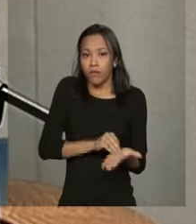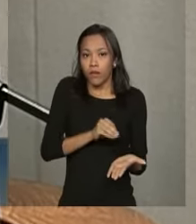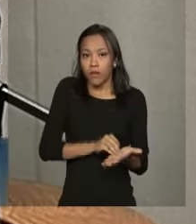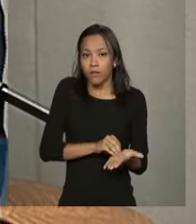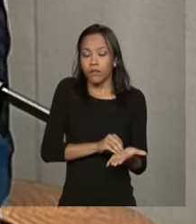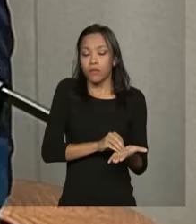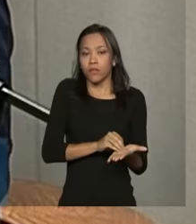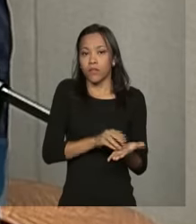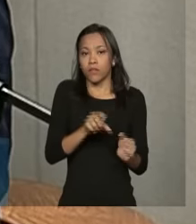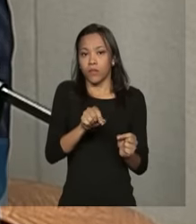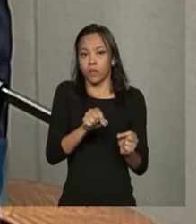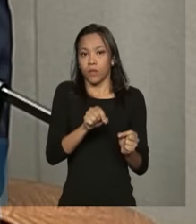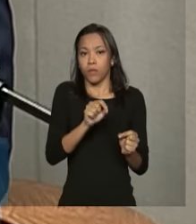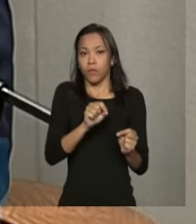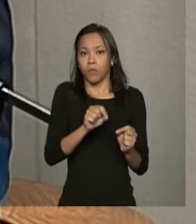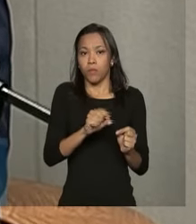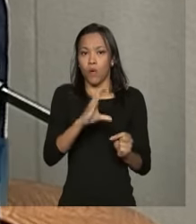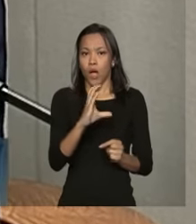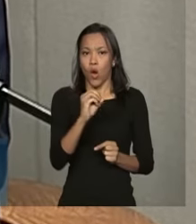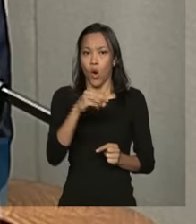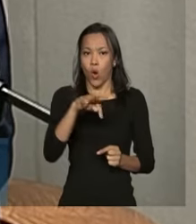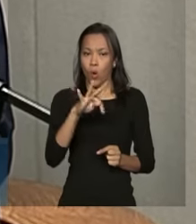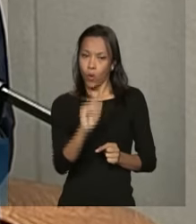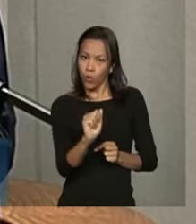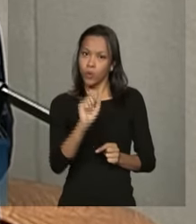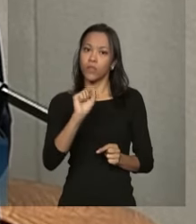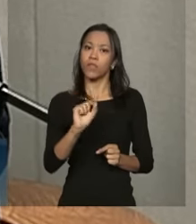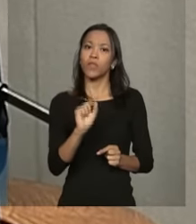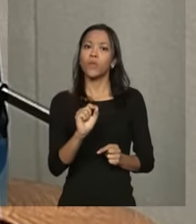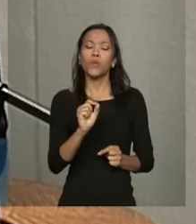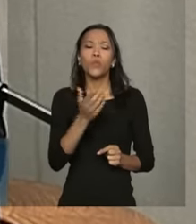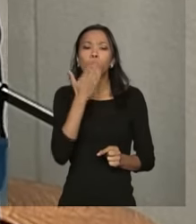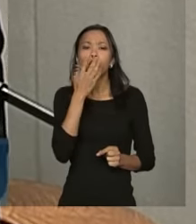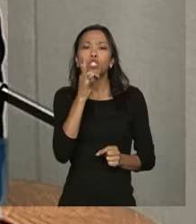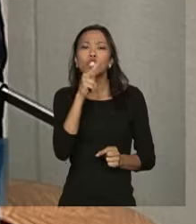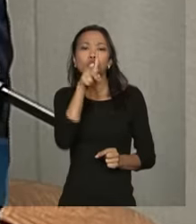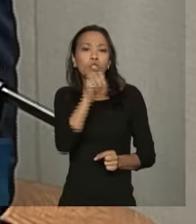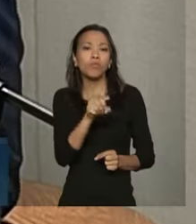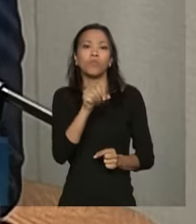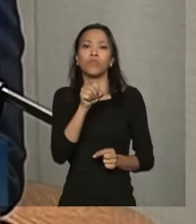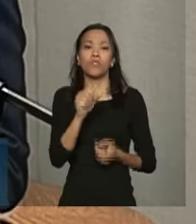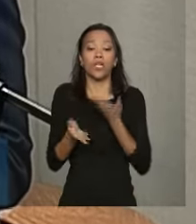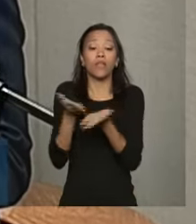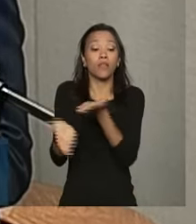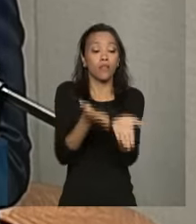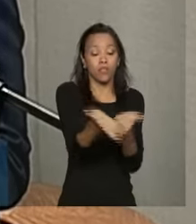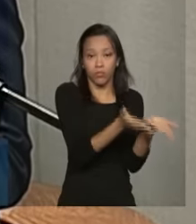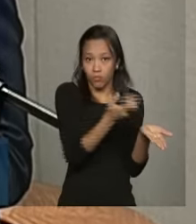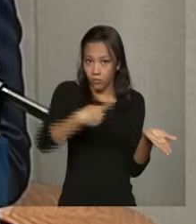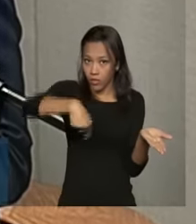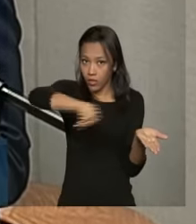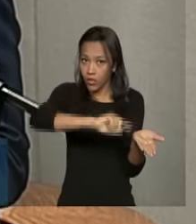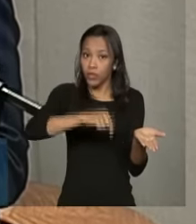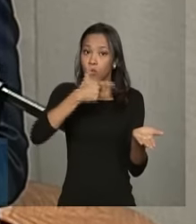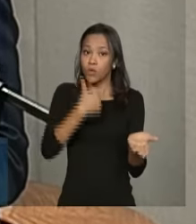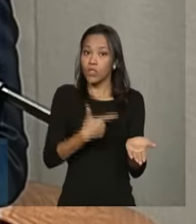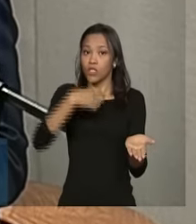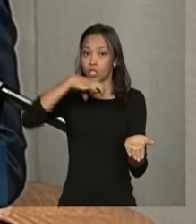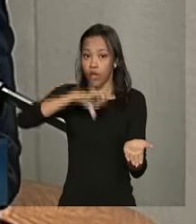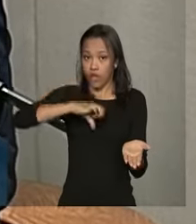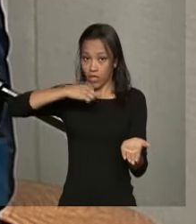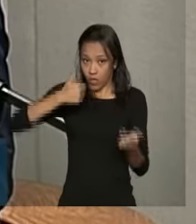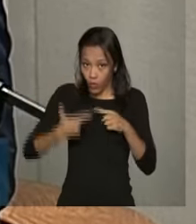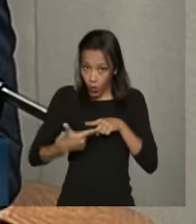ponta sobre eh classificação tipologia de atendimento aqueles 292